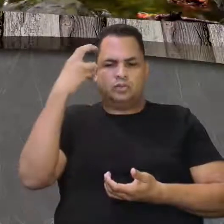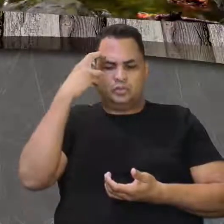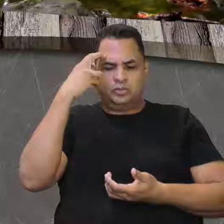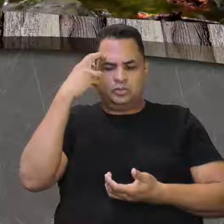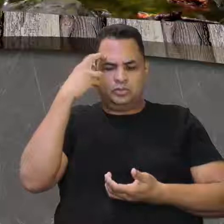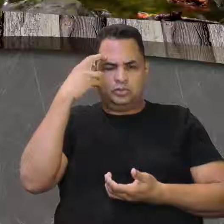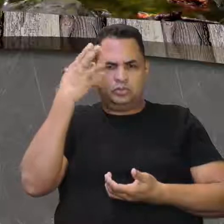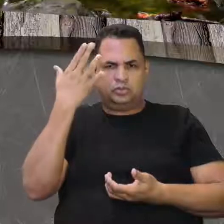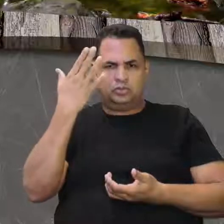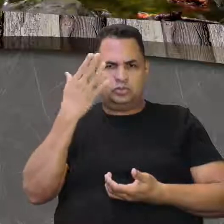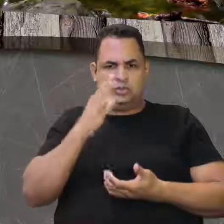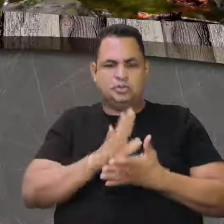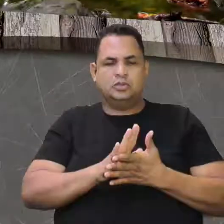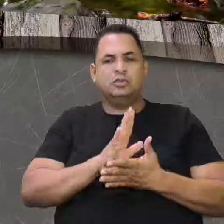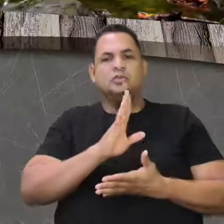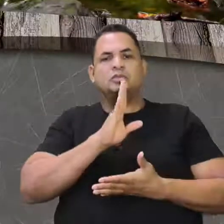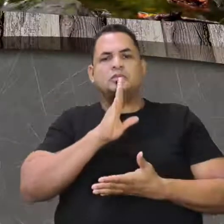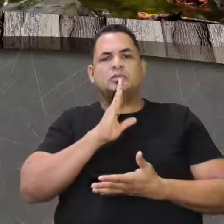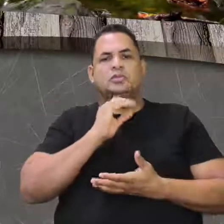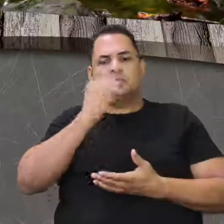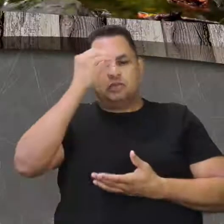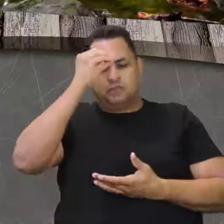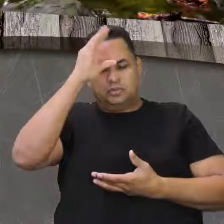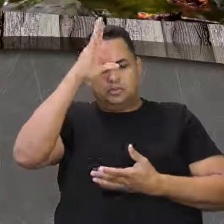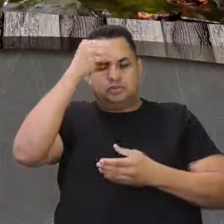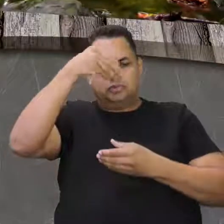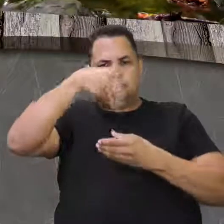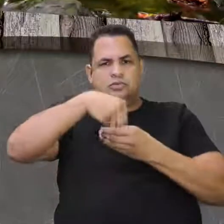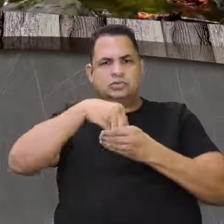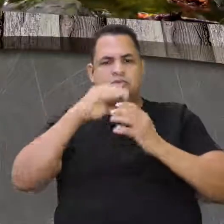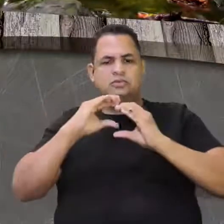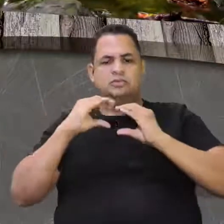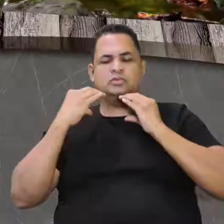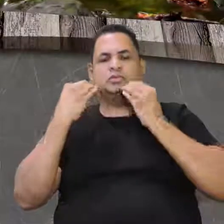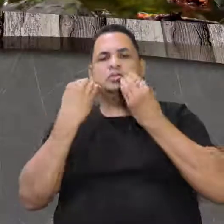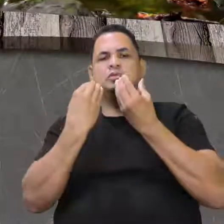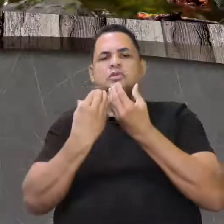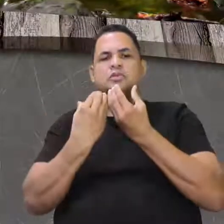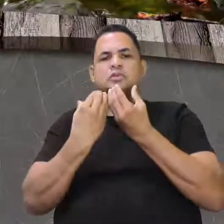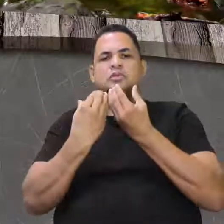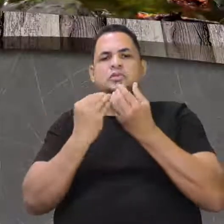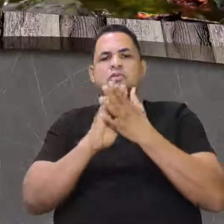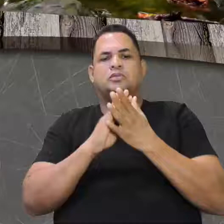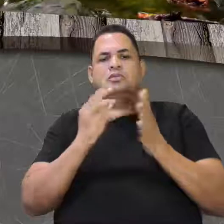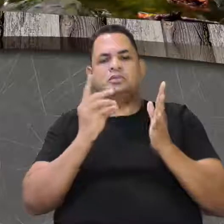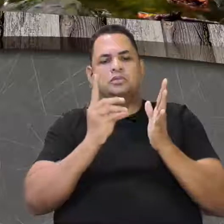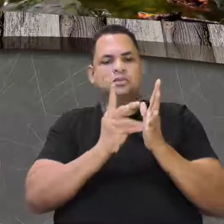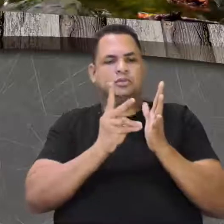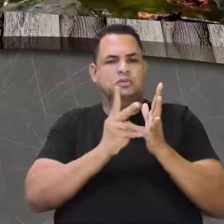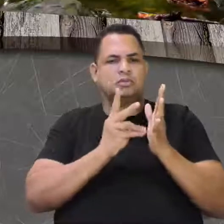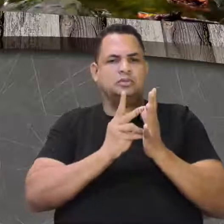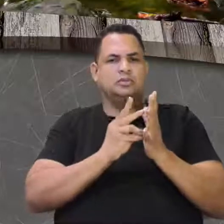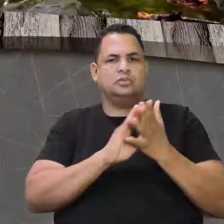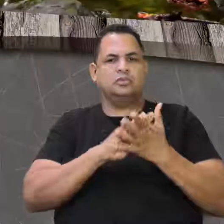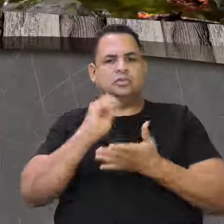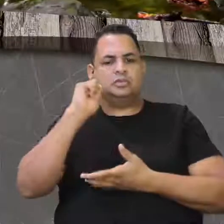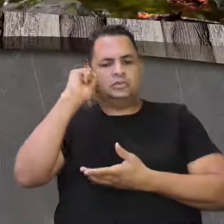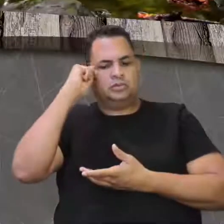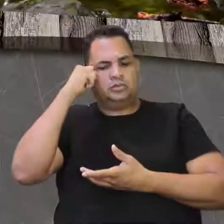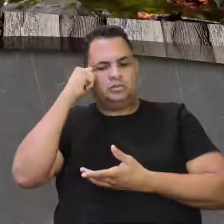culturas, existem conhecimentos que fazem parte de comunidades indígenas,